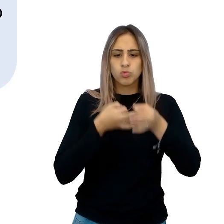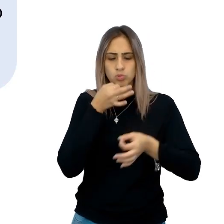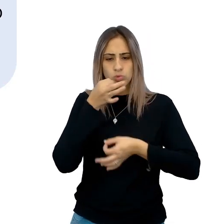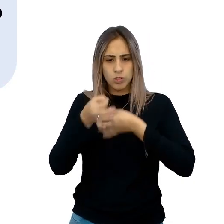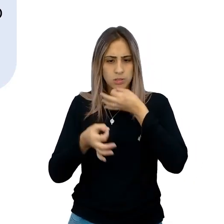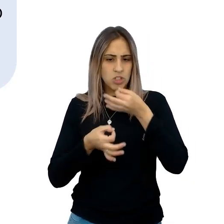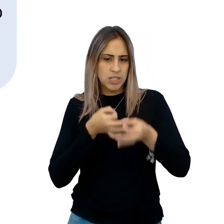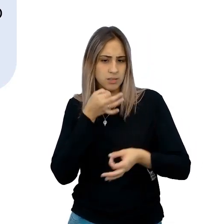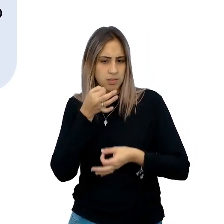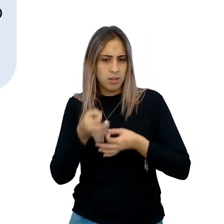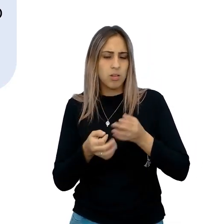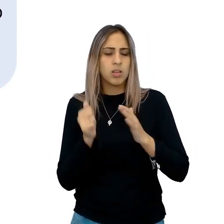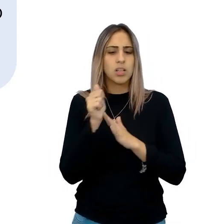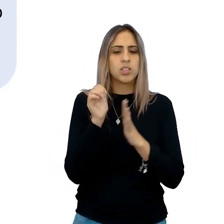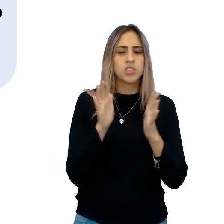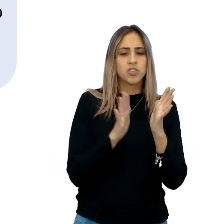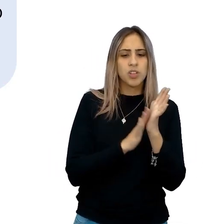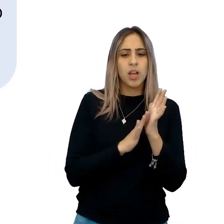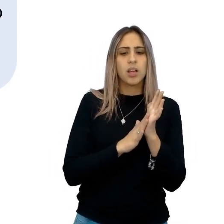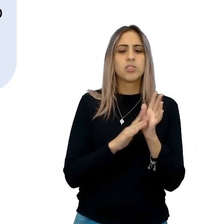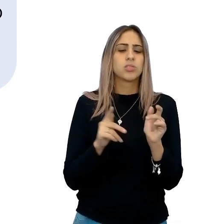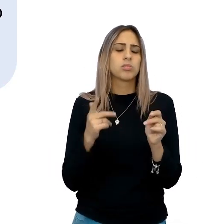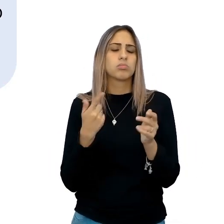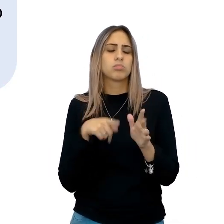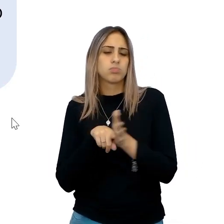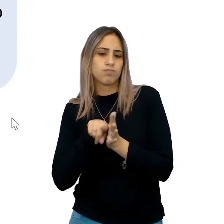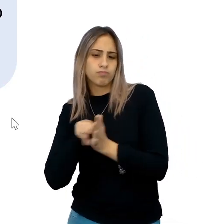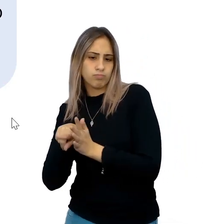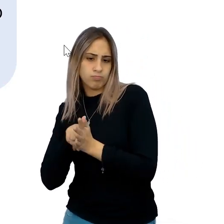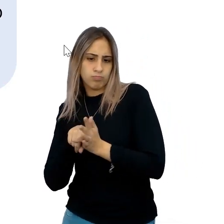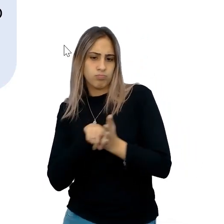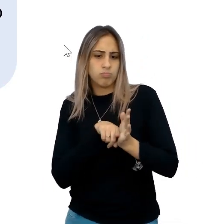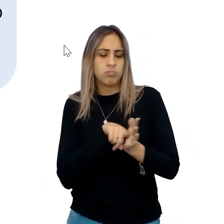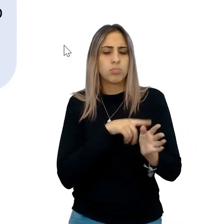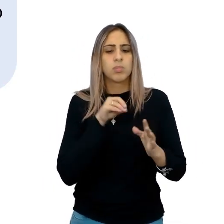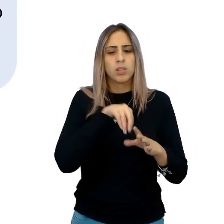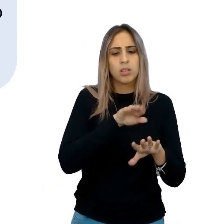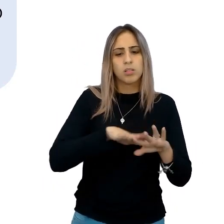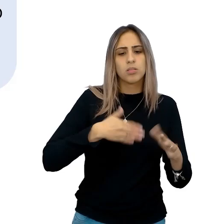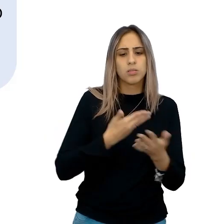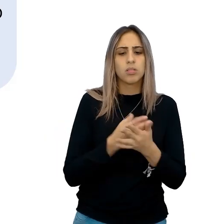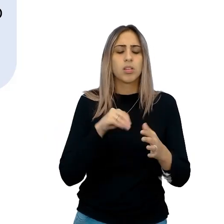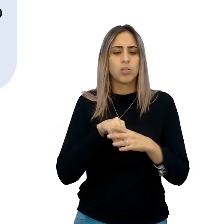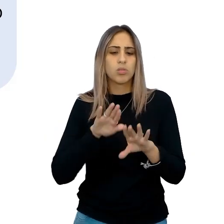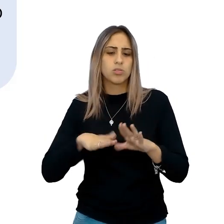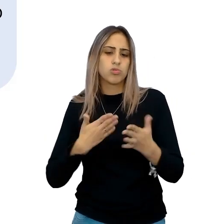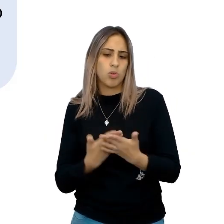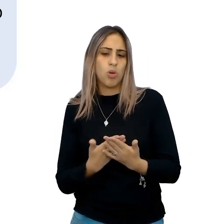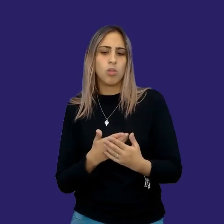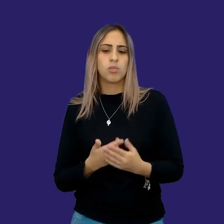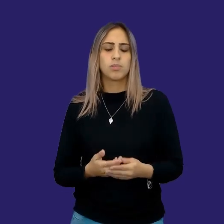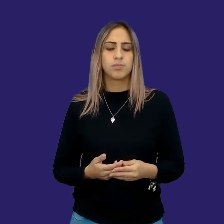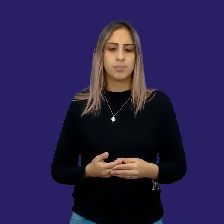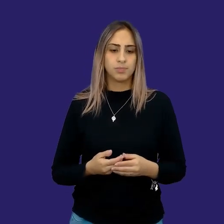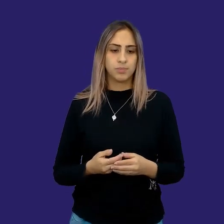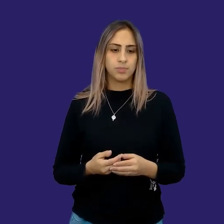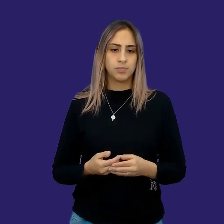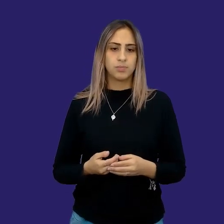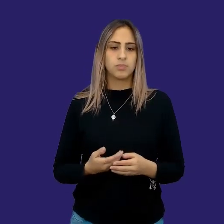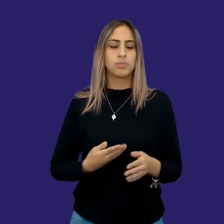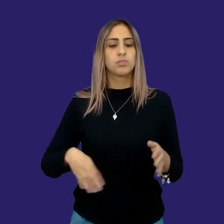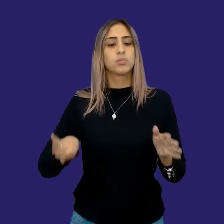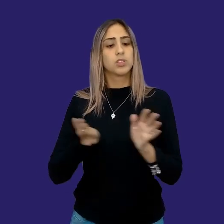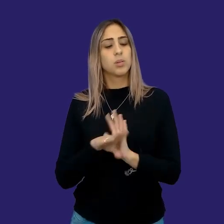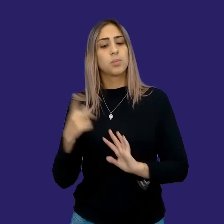a gente vai trazer as sugestões para as atividades, né, do desdobramento nos ATPCs nas escolas. Chegamos